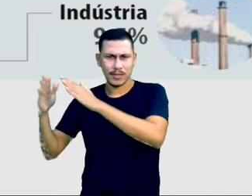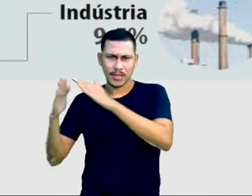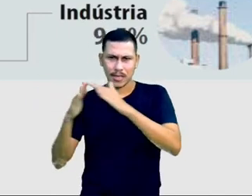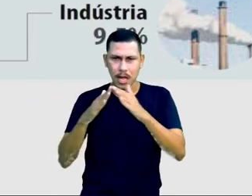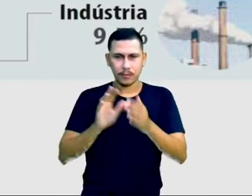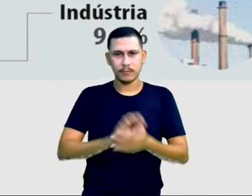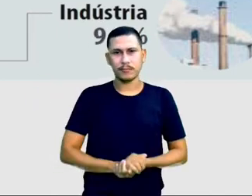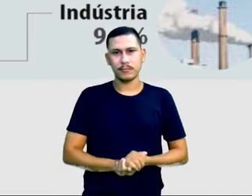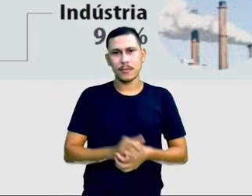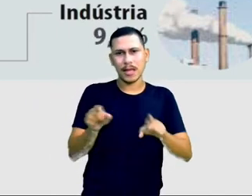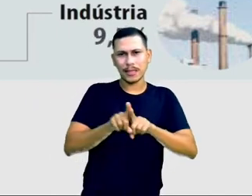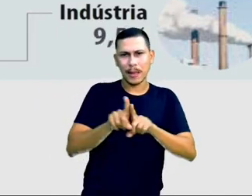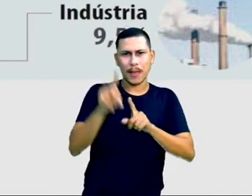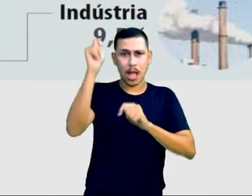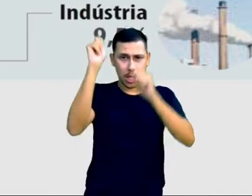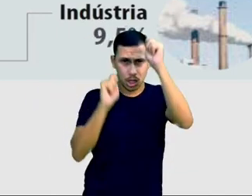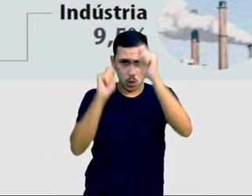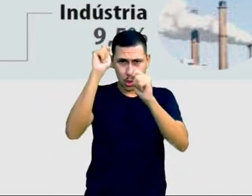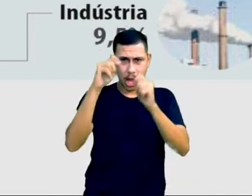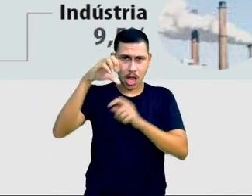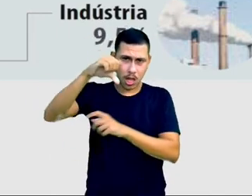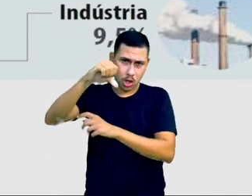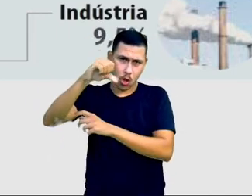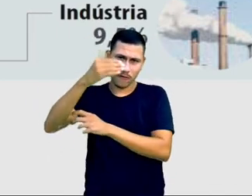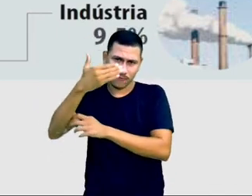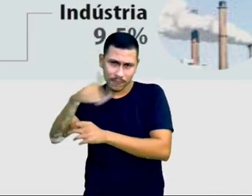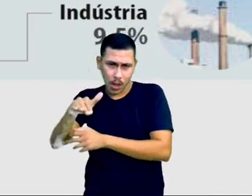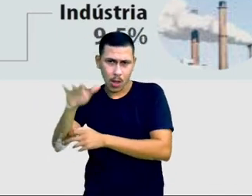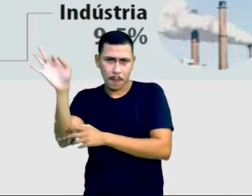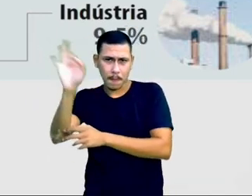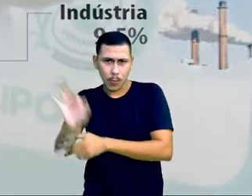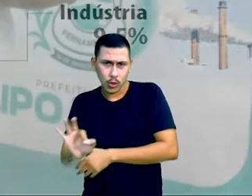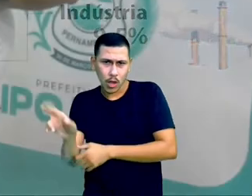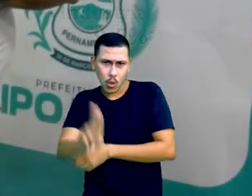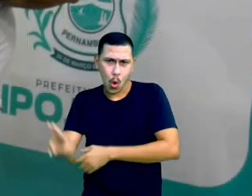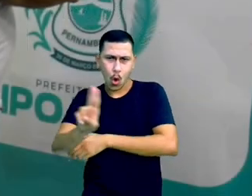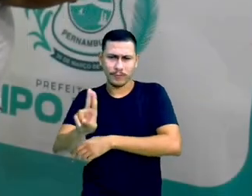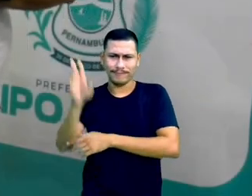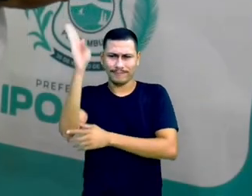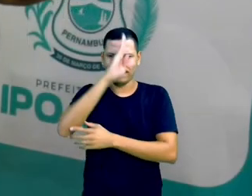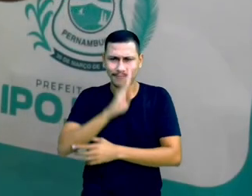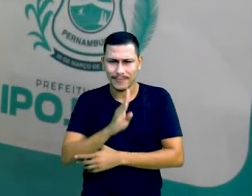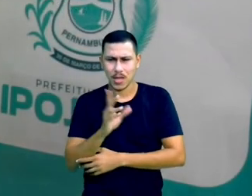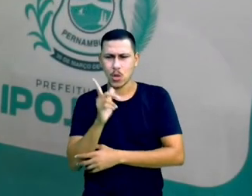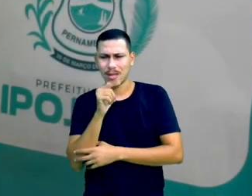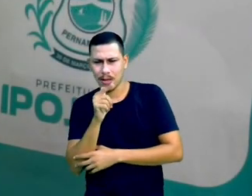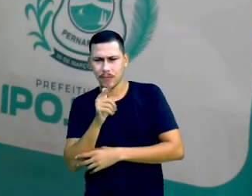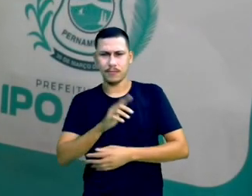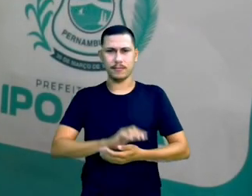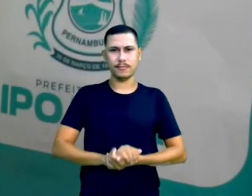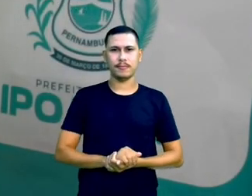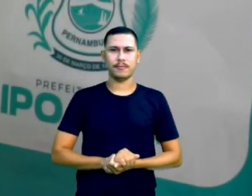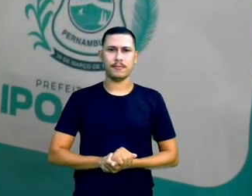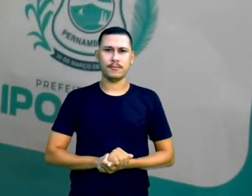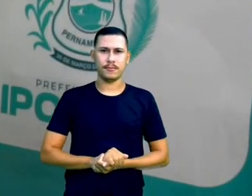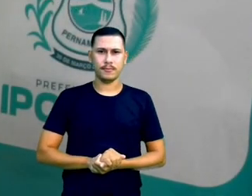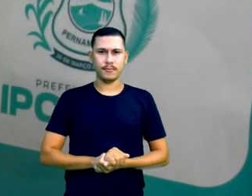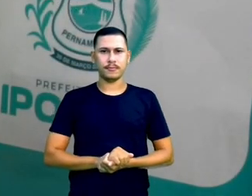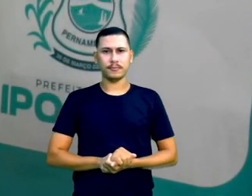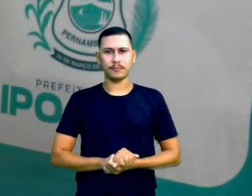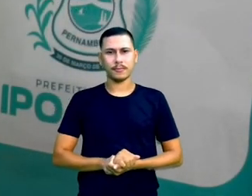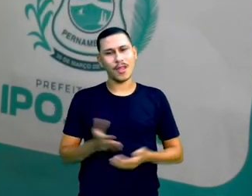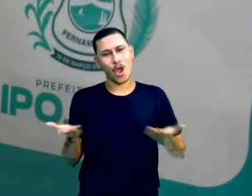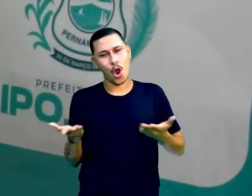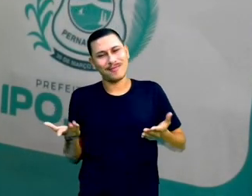com 9,5% do consumo dessa água aqui no nosso país, ok? Bem, pessoal, com isso,